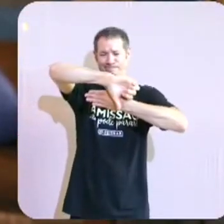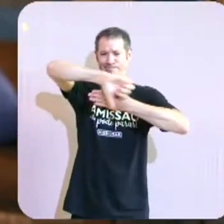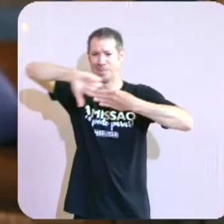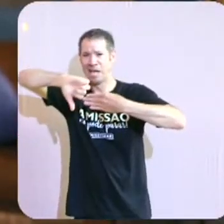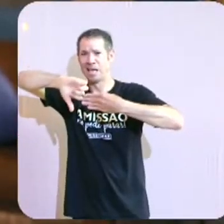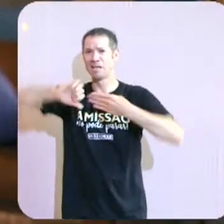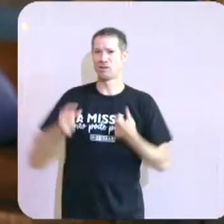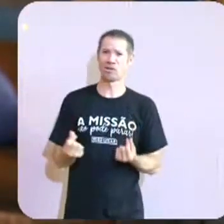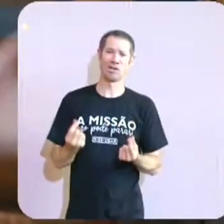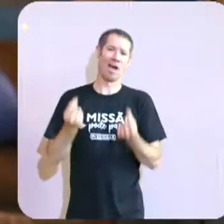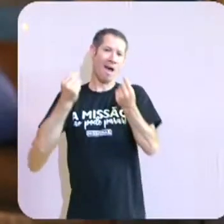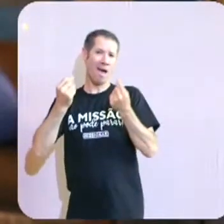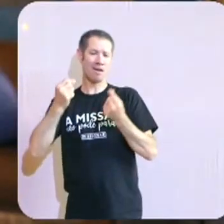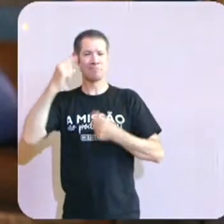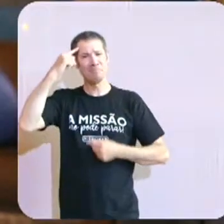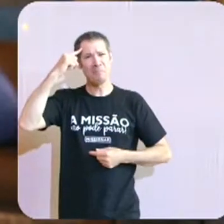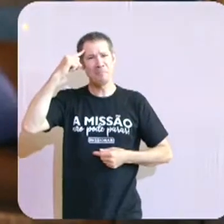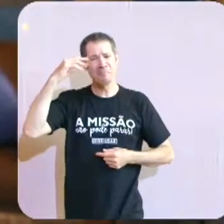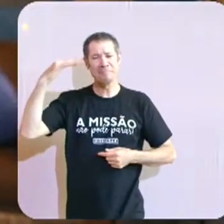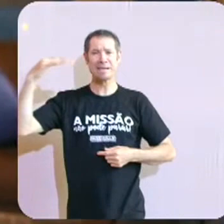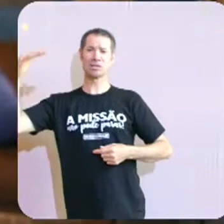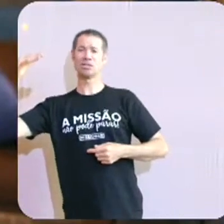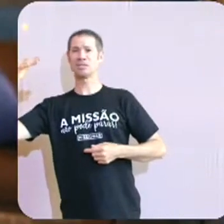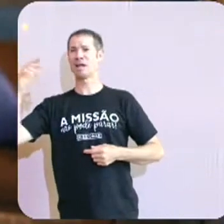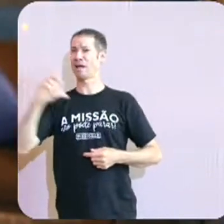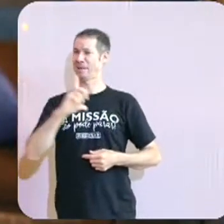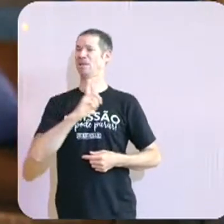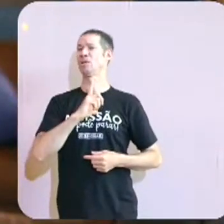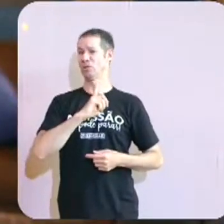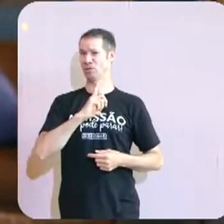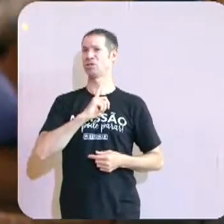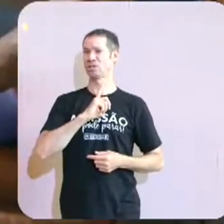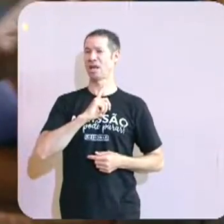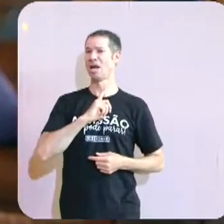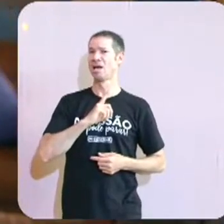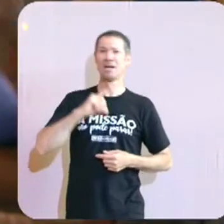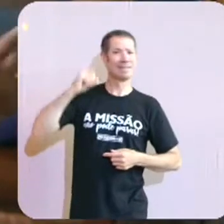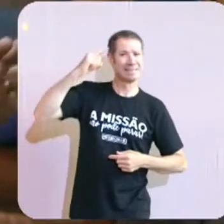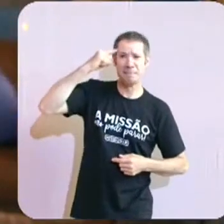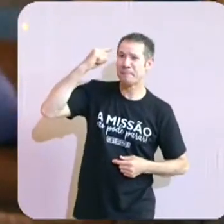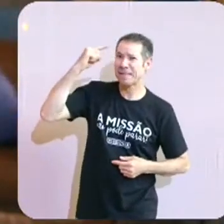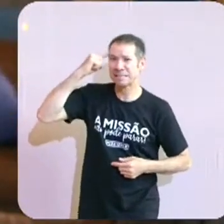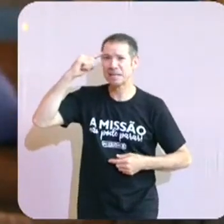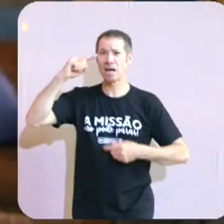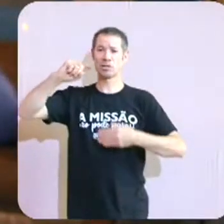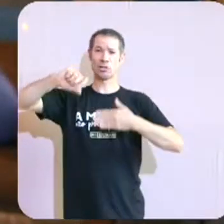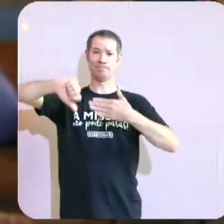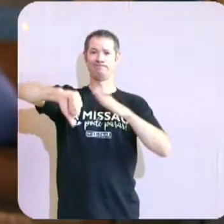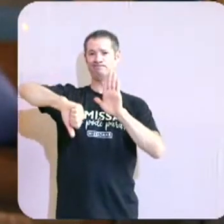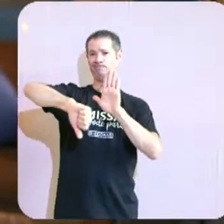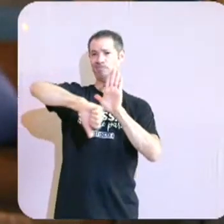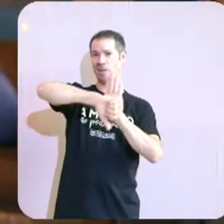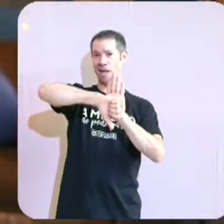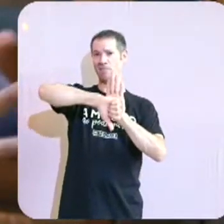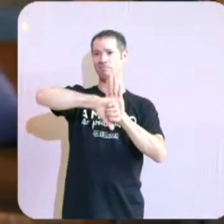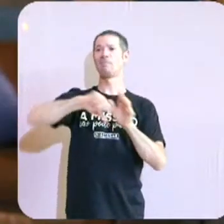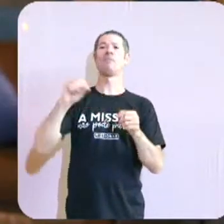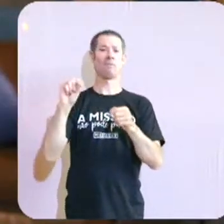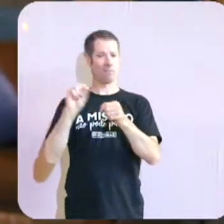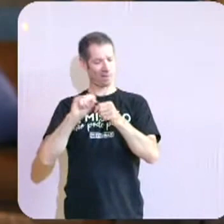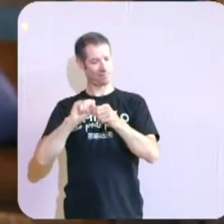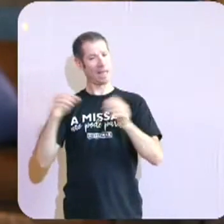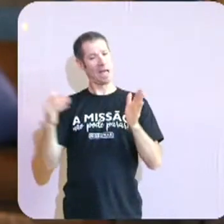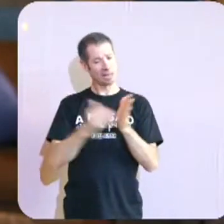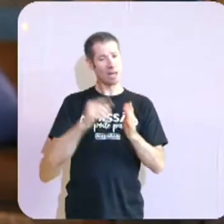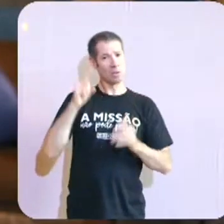dinheiro que você imaginar ele tinha, que você imaginar de ilegalidades aquele rapaz fez. Até que um dia